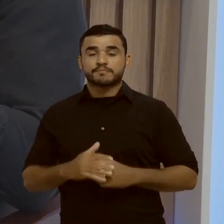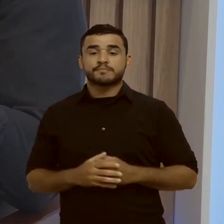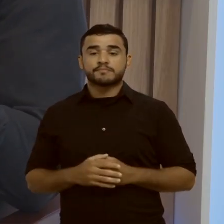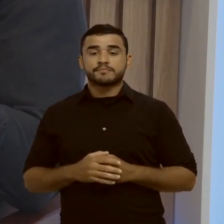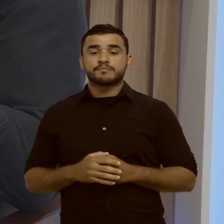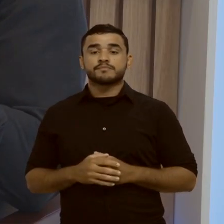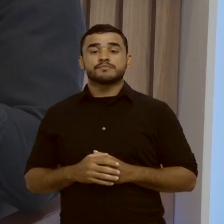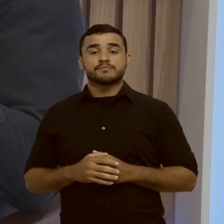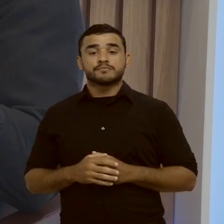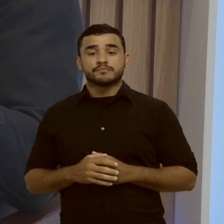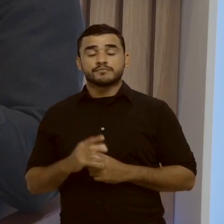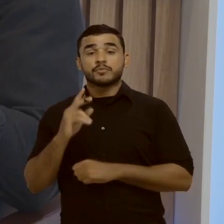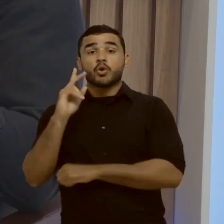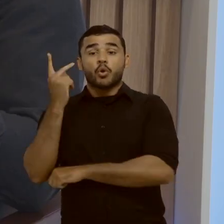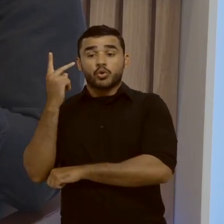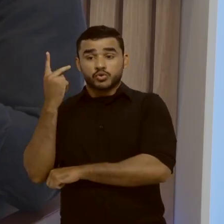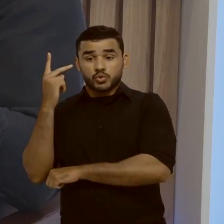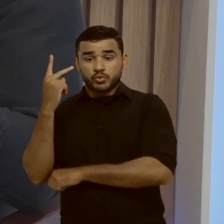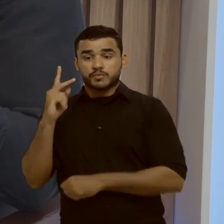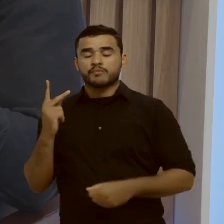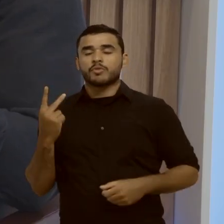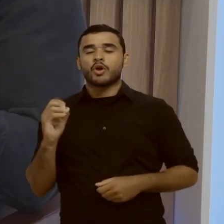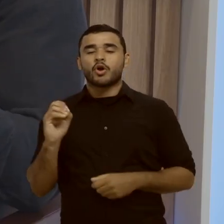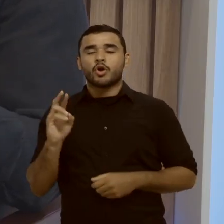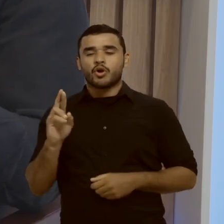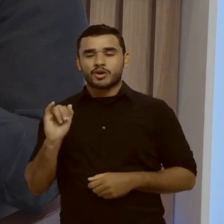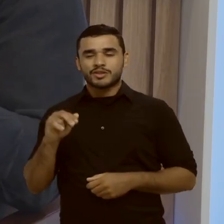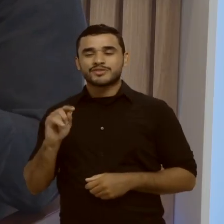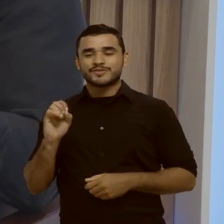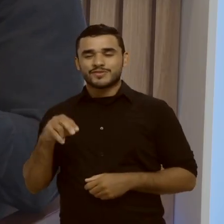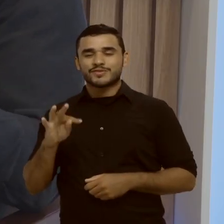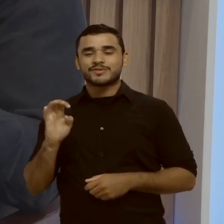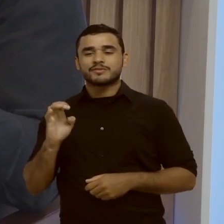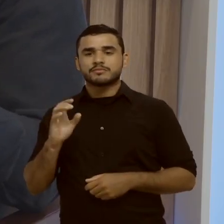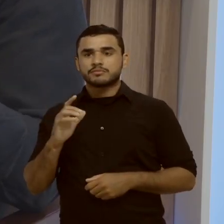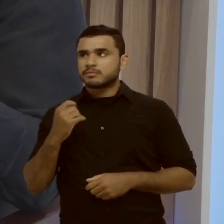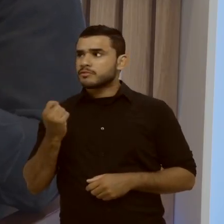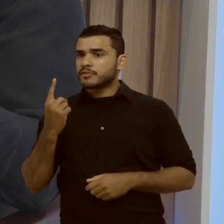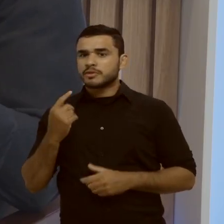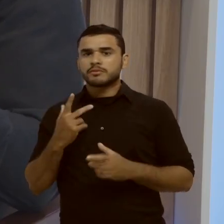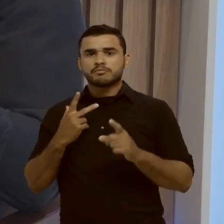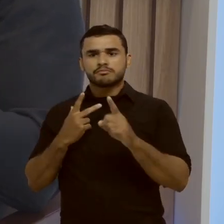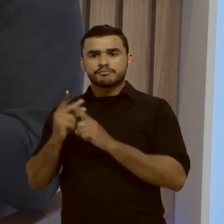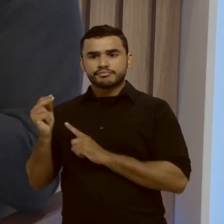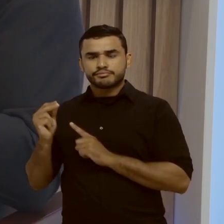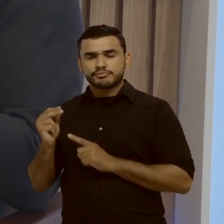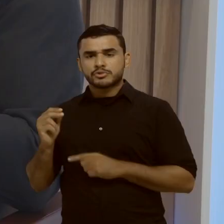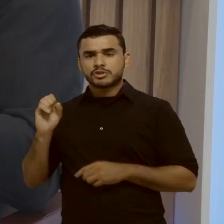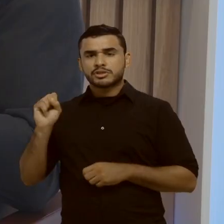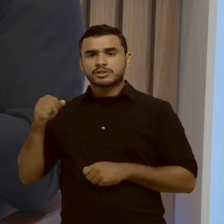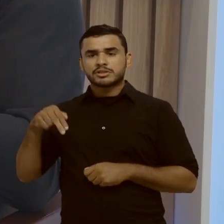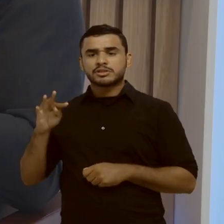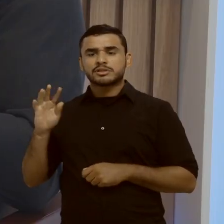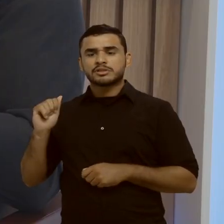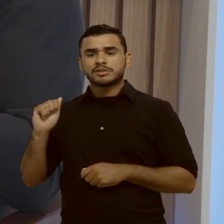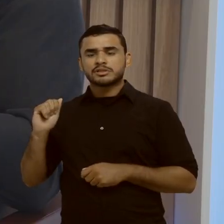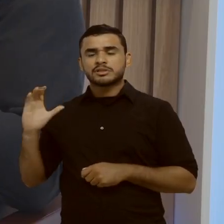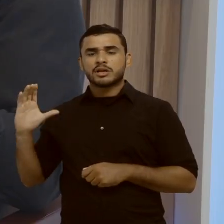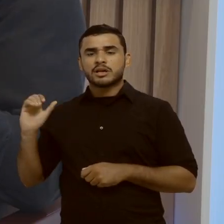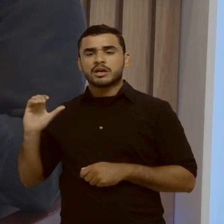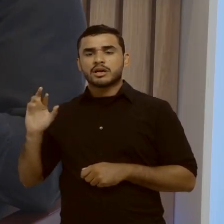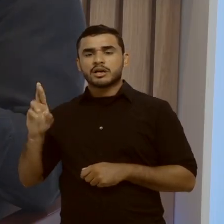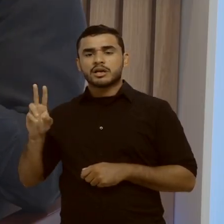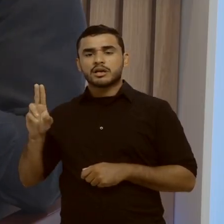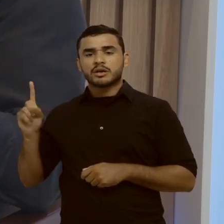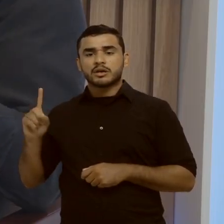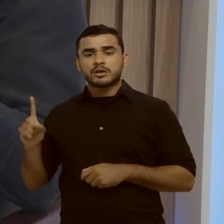nós temos o Horizonte, do outro grupo, que venceu, que foi uma surpresa, o Horizonte ter vencido o Santa Cruz de Pernambuco,